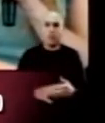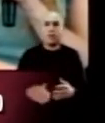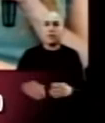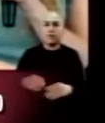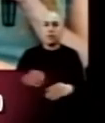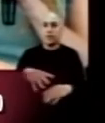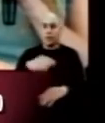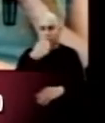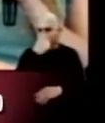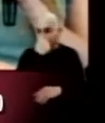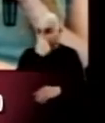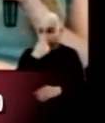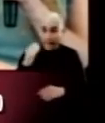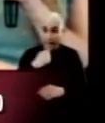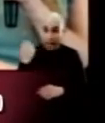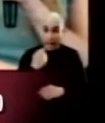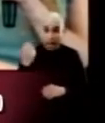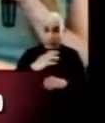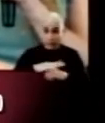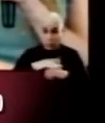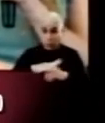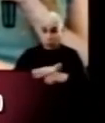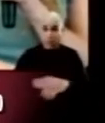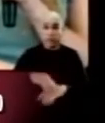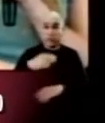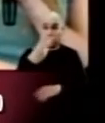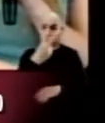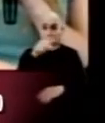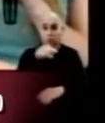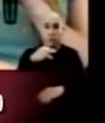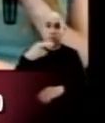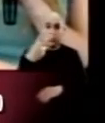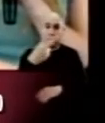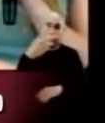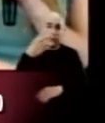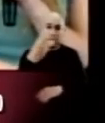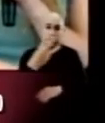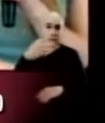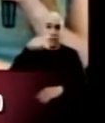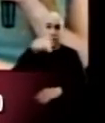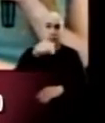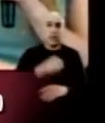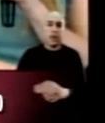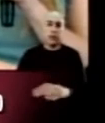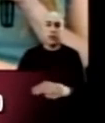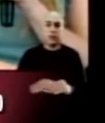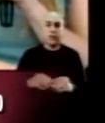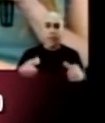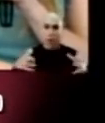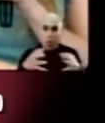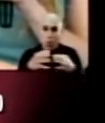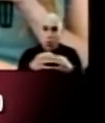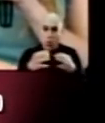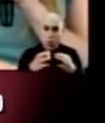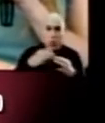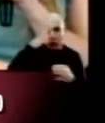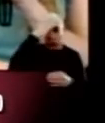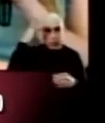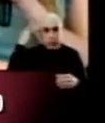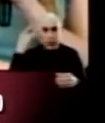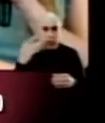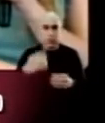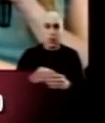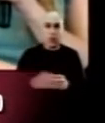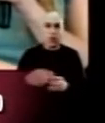2.237 casos, representando 10,7%. O coeficiente de incidência da doença está em 4.501 casos para 100